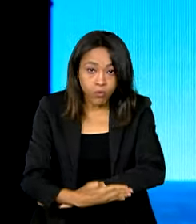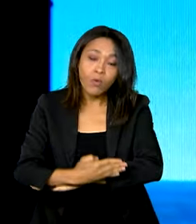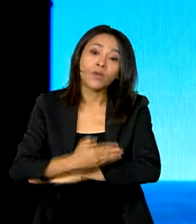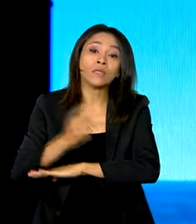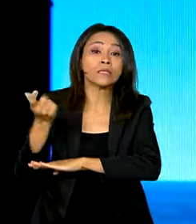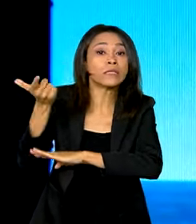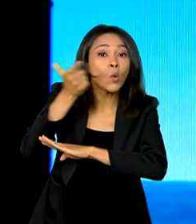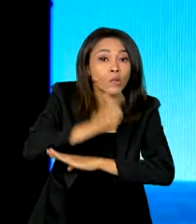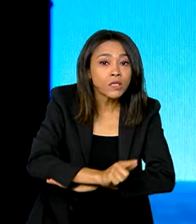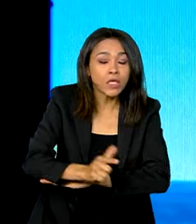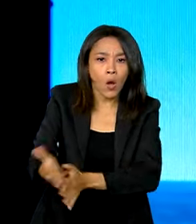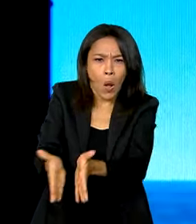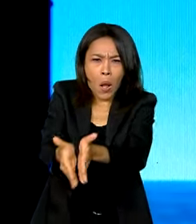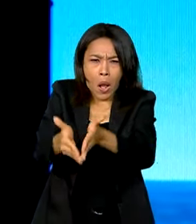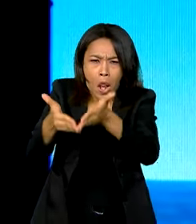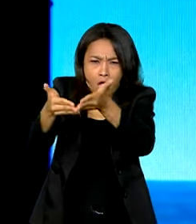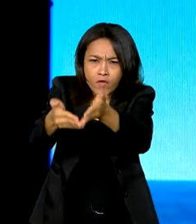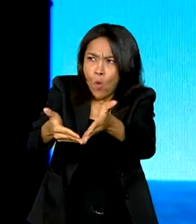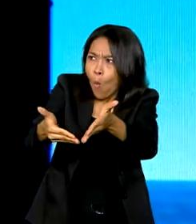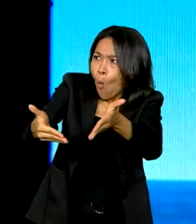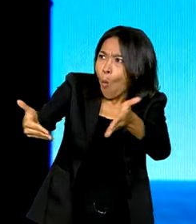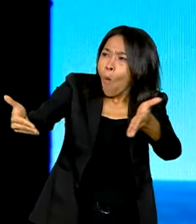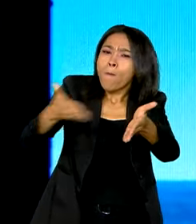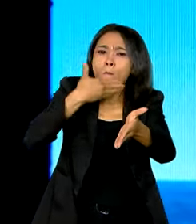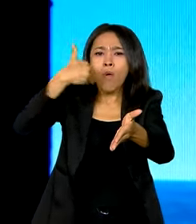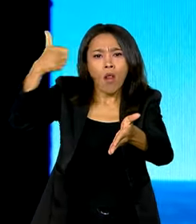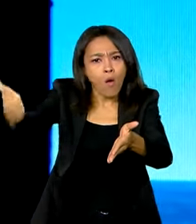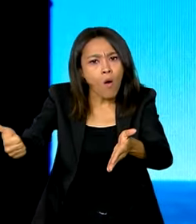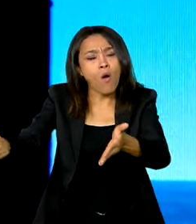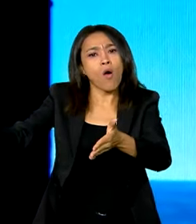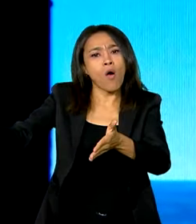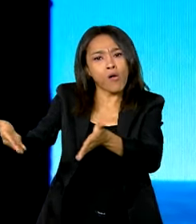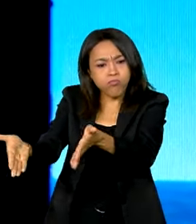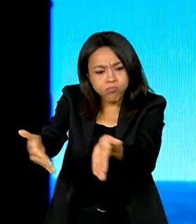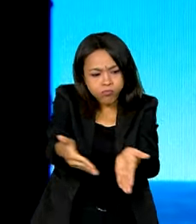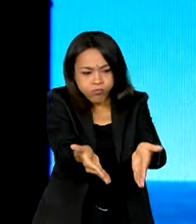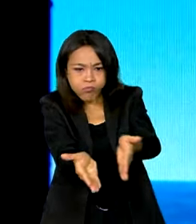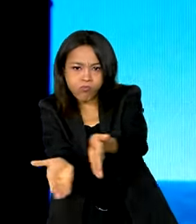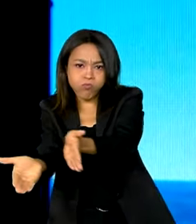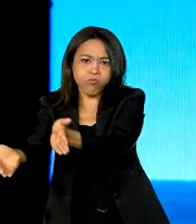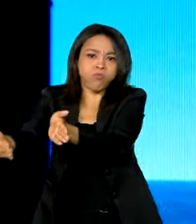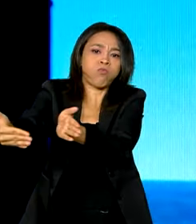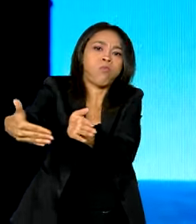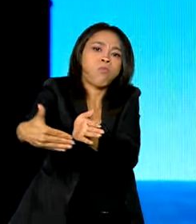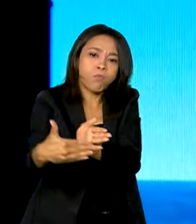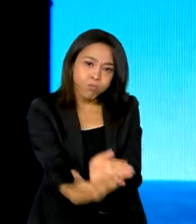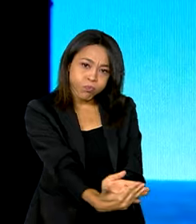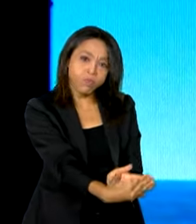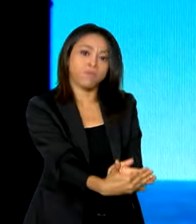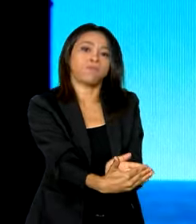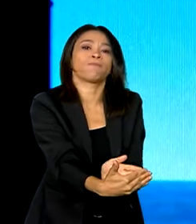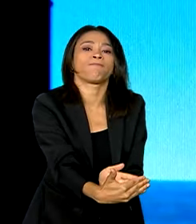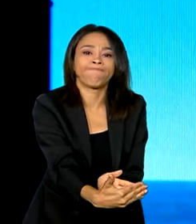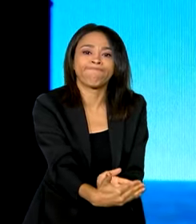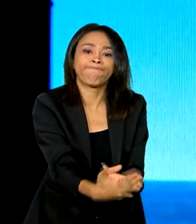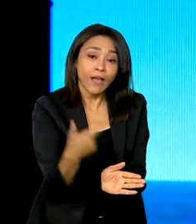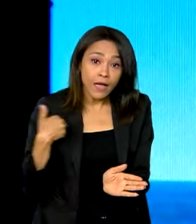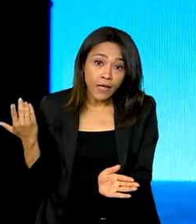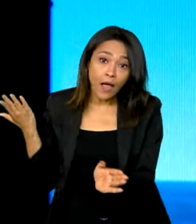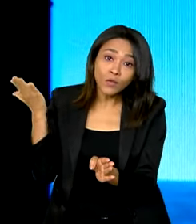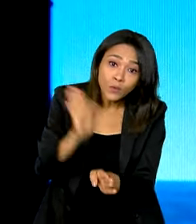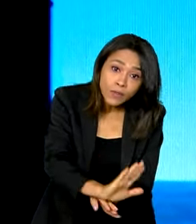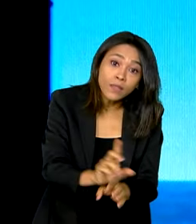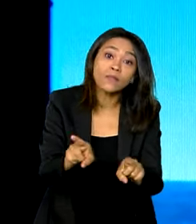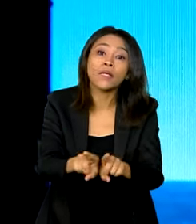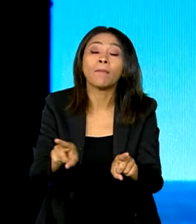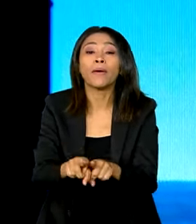receber navios maiores, melhorando a manobrabilidade e, sobretudo, ajudando no